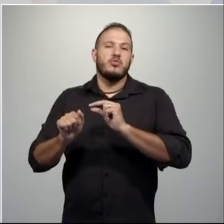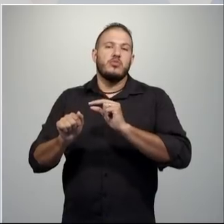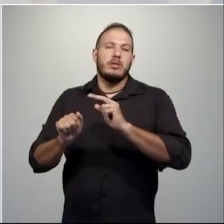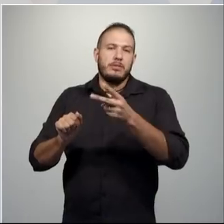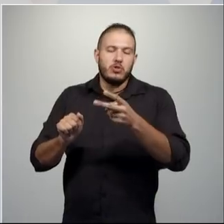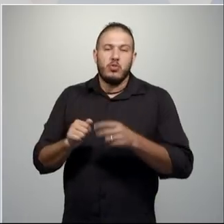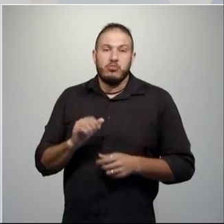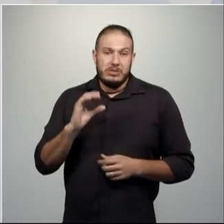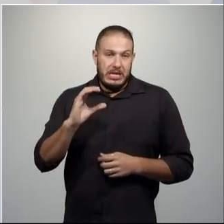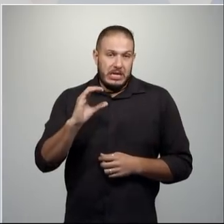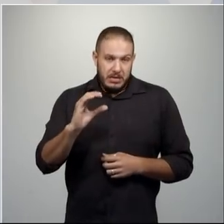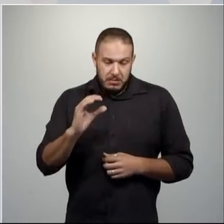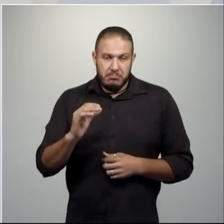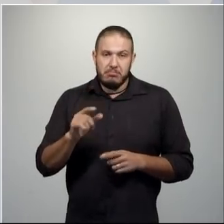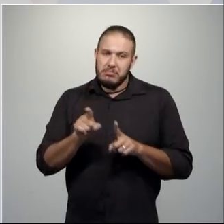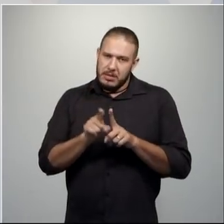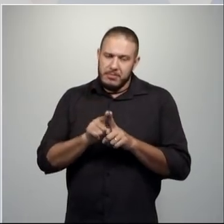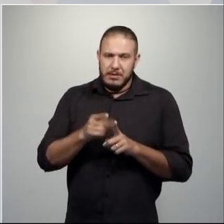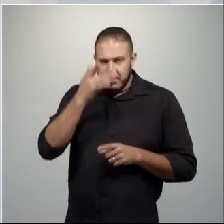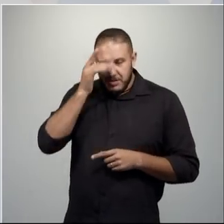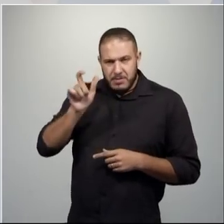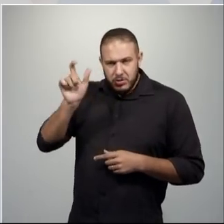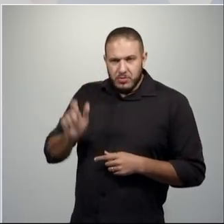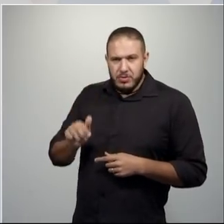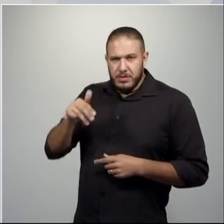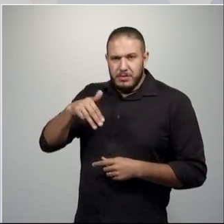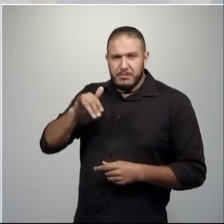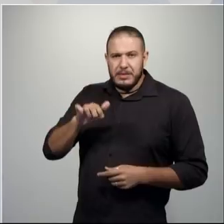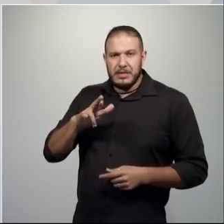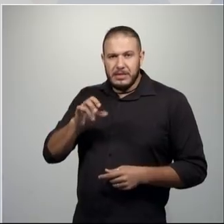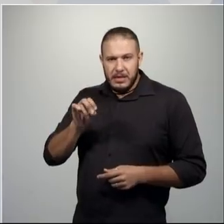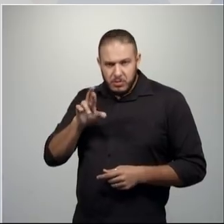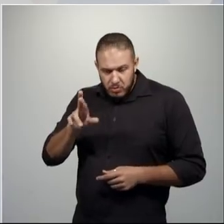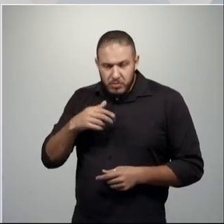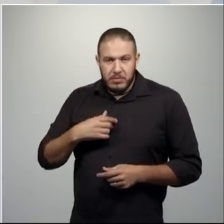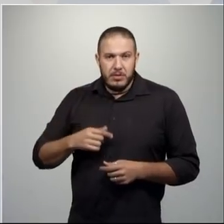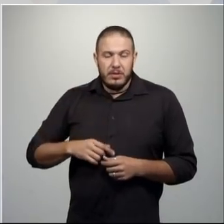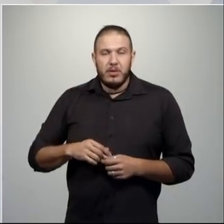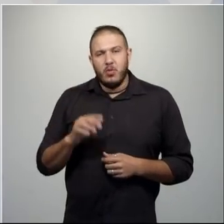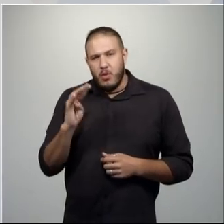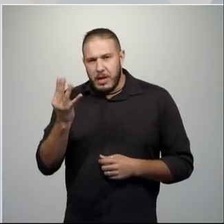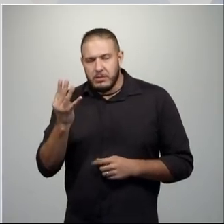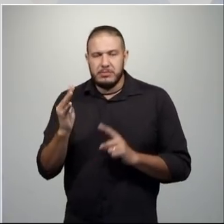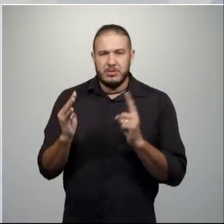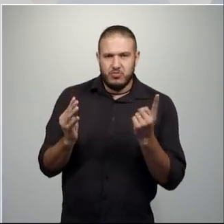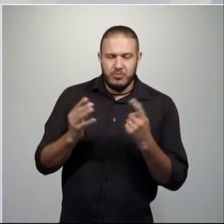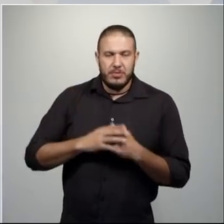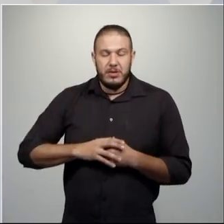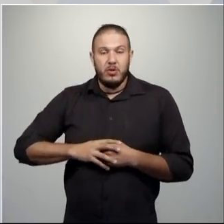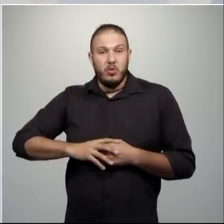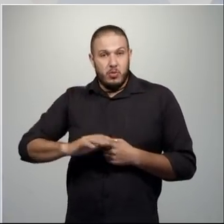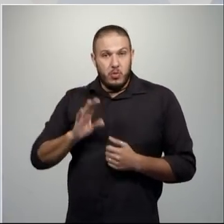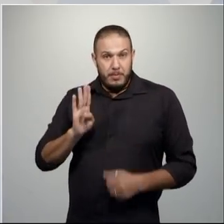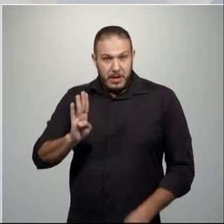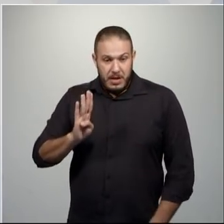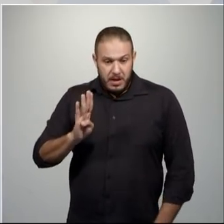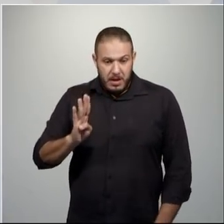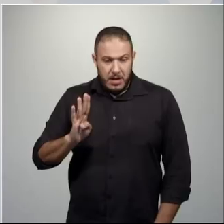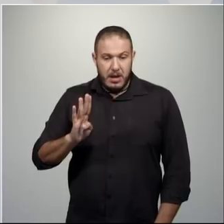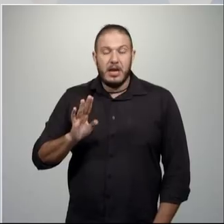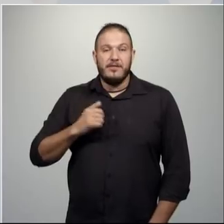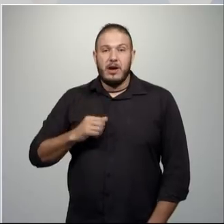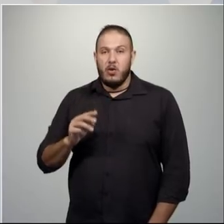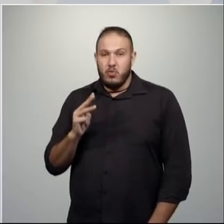e e e para o minerador então quatro para não ser mais um pro minerador a o nome fica com 3